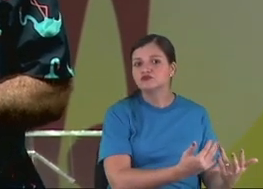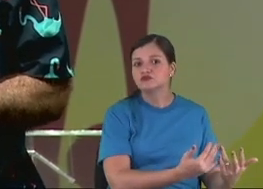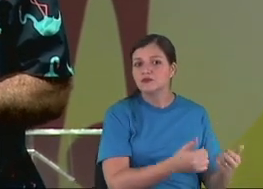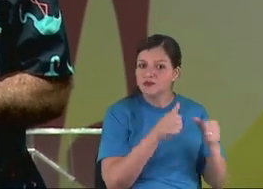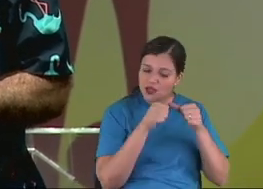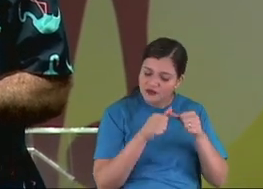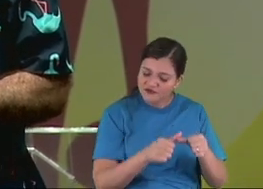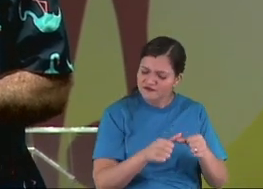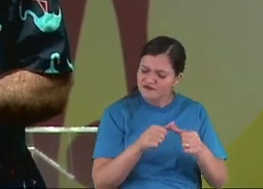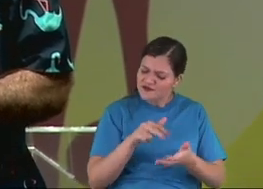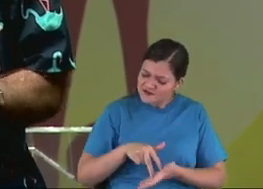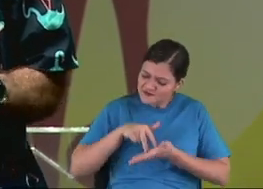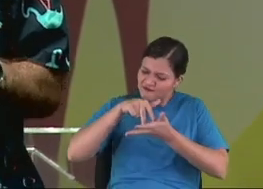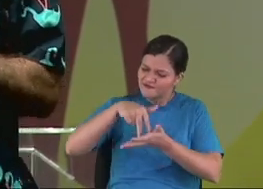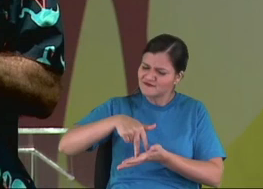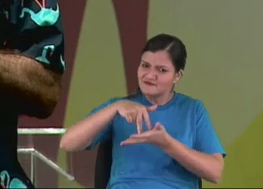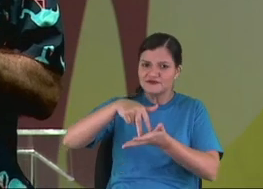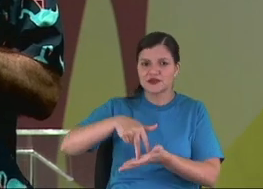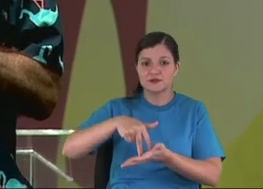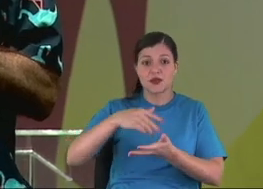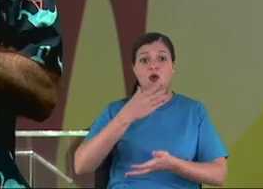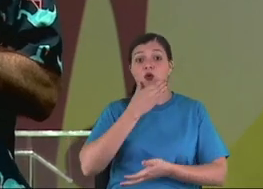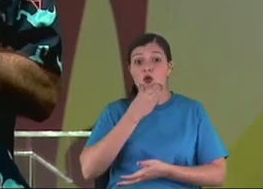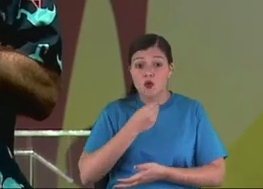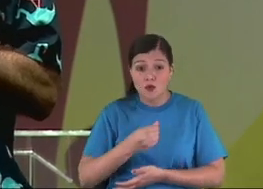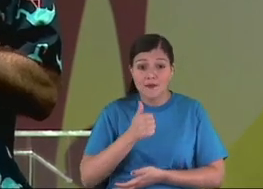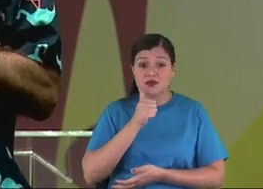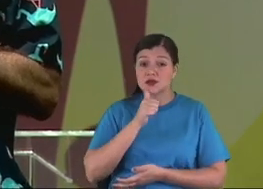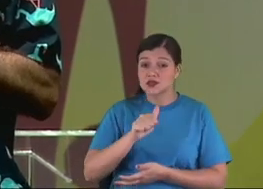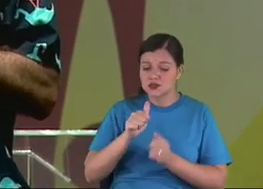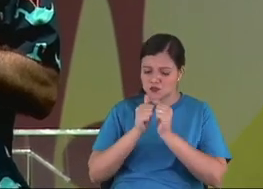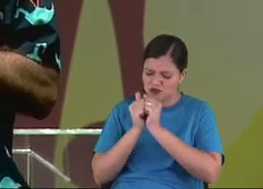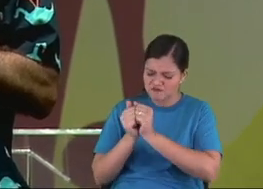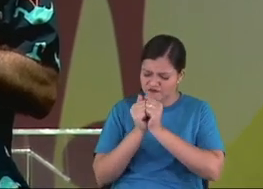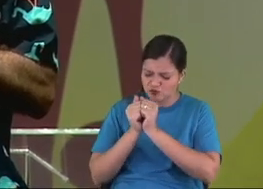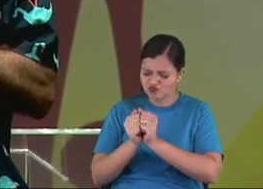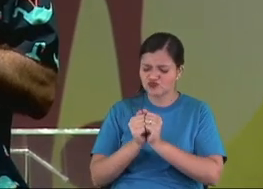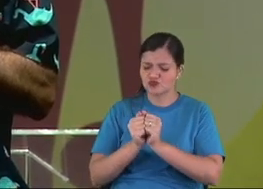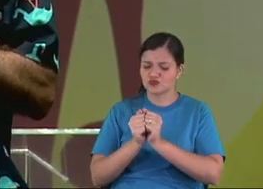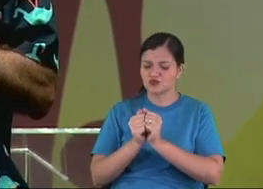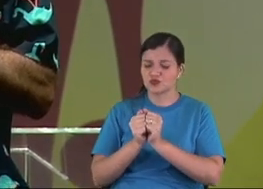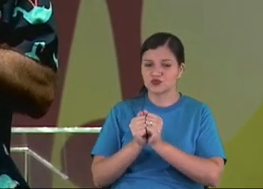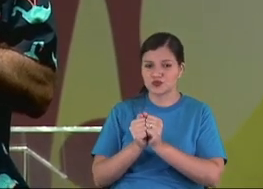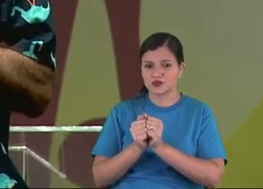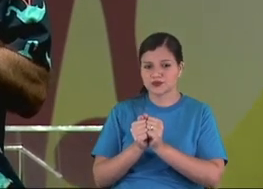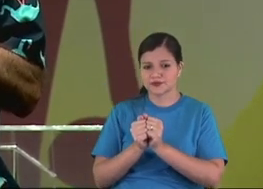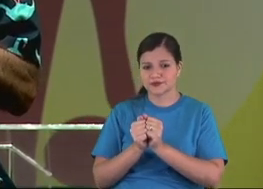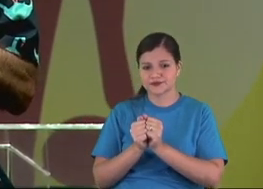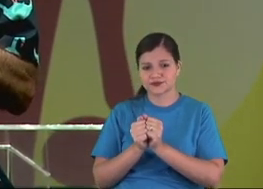Fique firme. Homens e mulheres que se mantêm juntos ao longo da